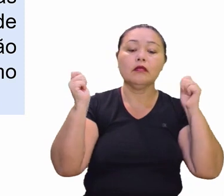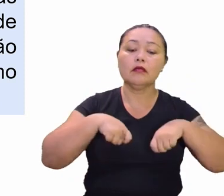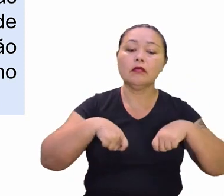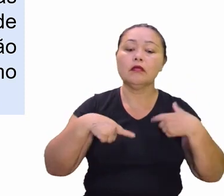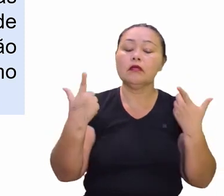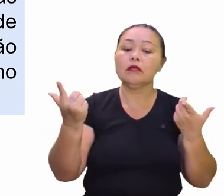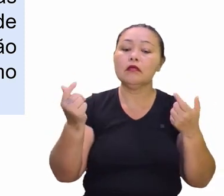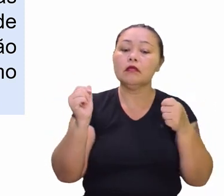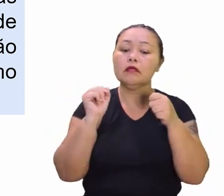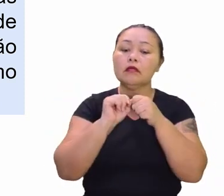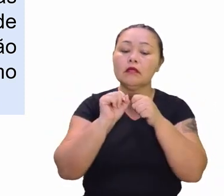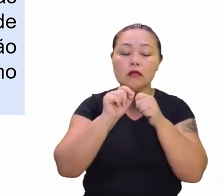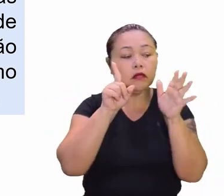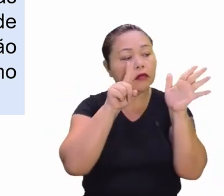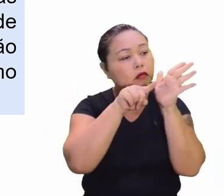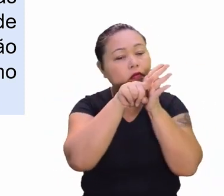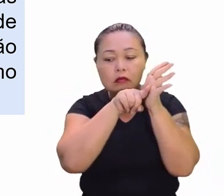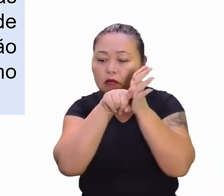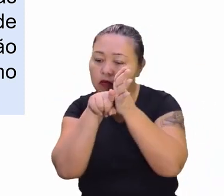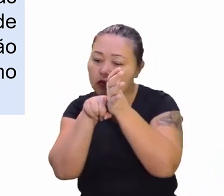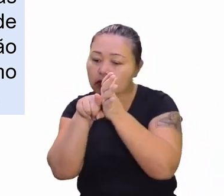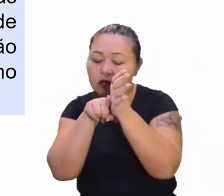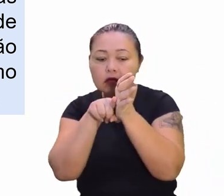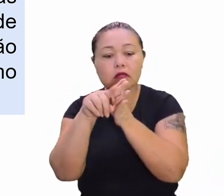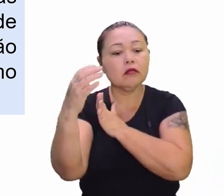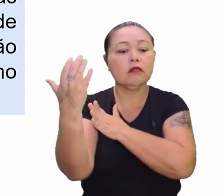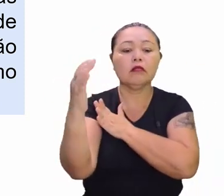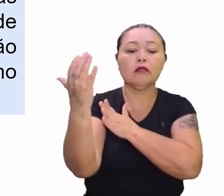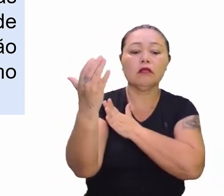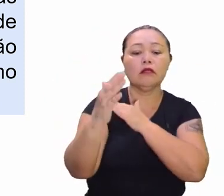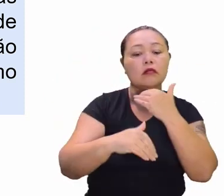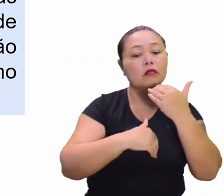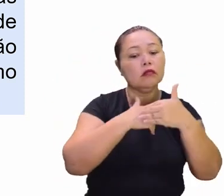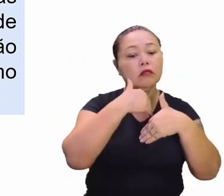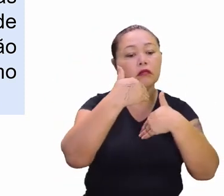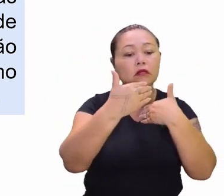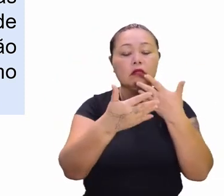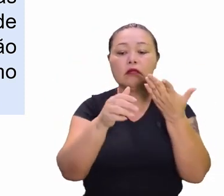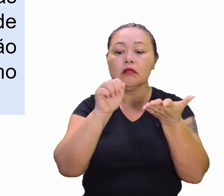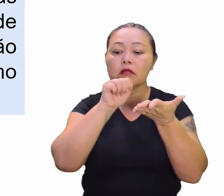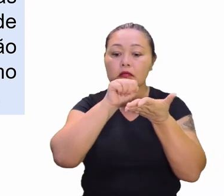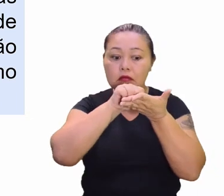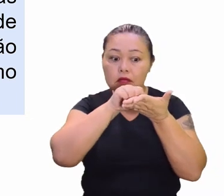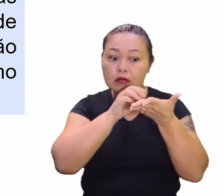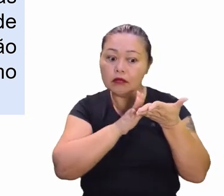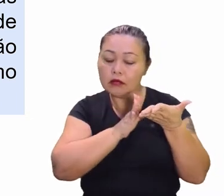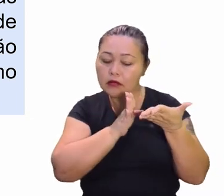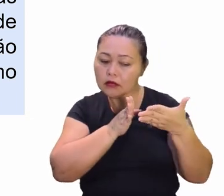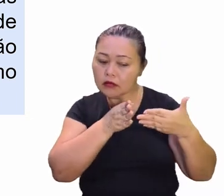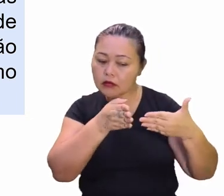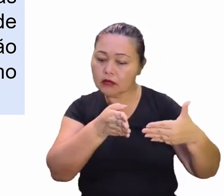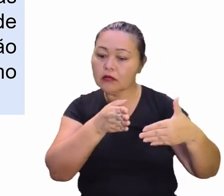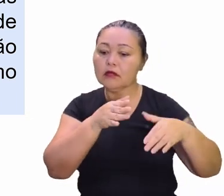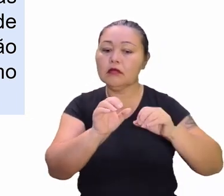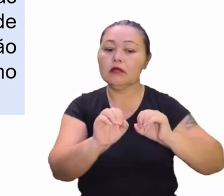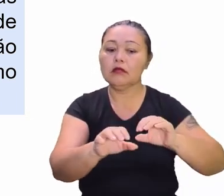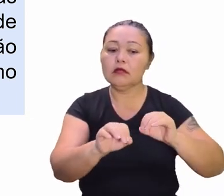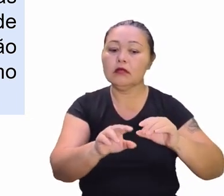possibilitando a realização de pesquisas científicas e desenvolvimento de atividades de